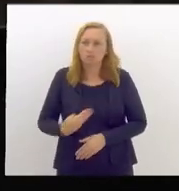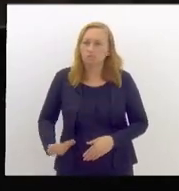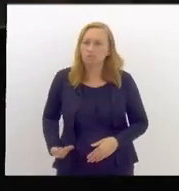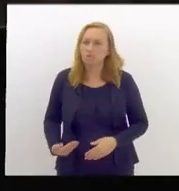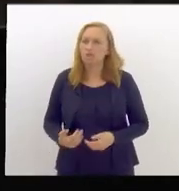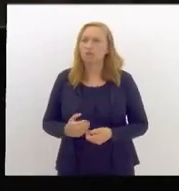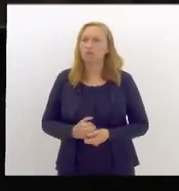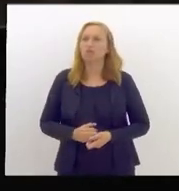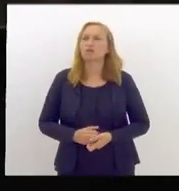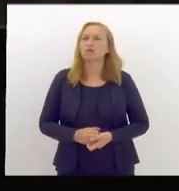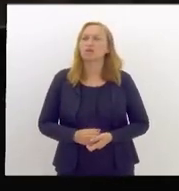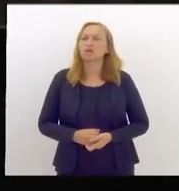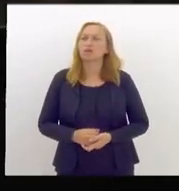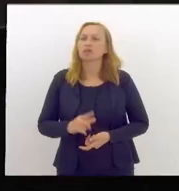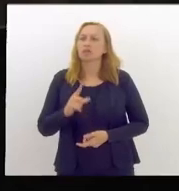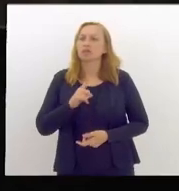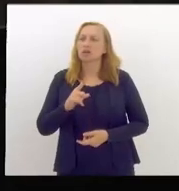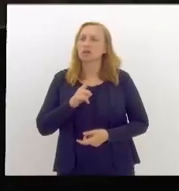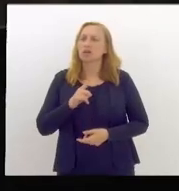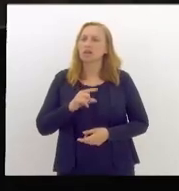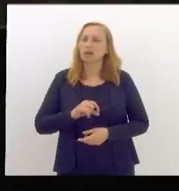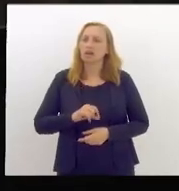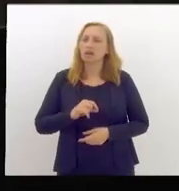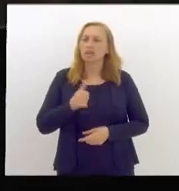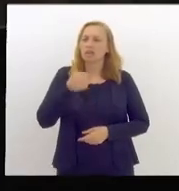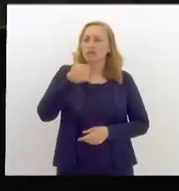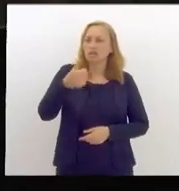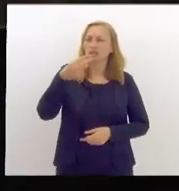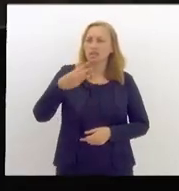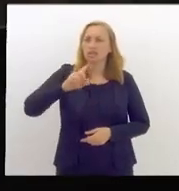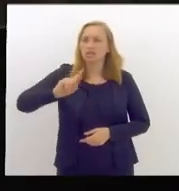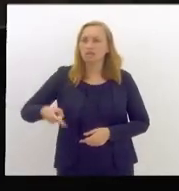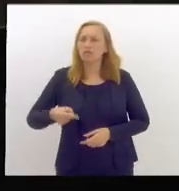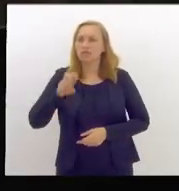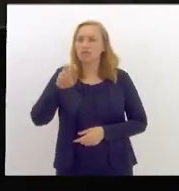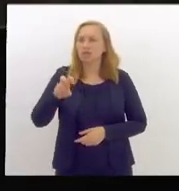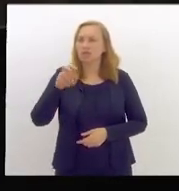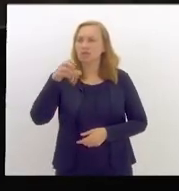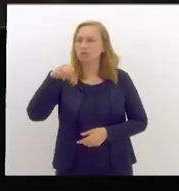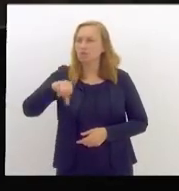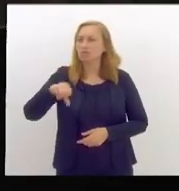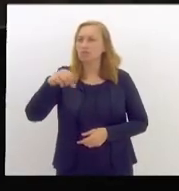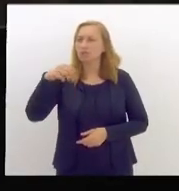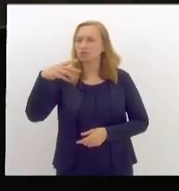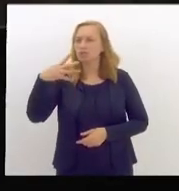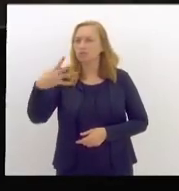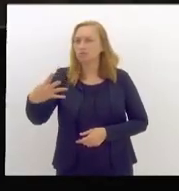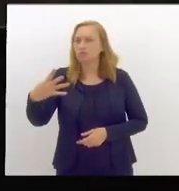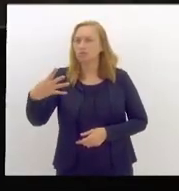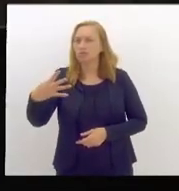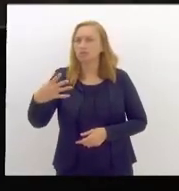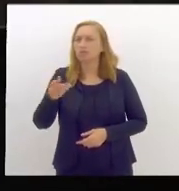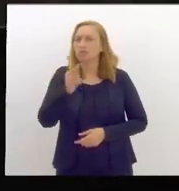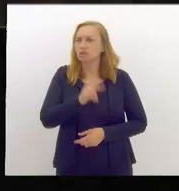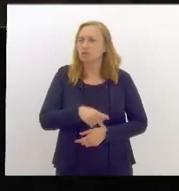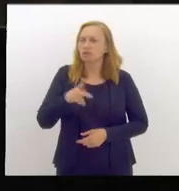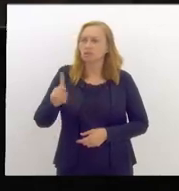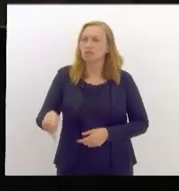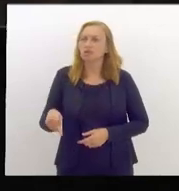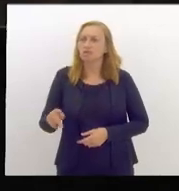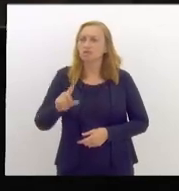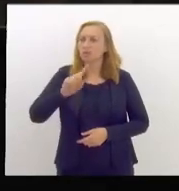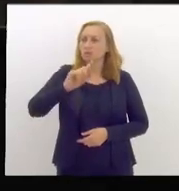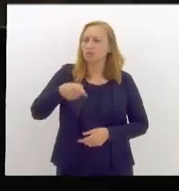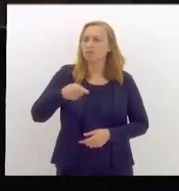o governador terá um aumento de 13.594 um professor ganha